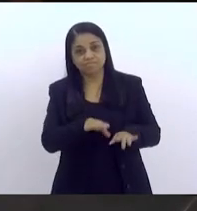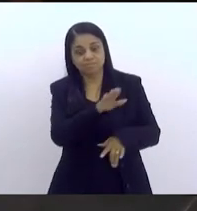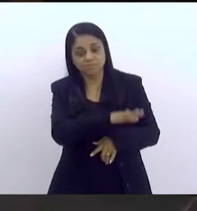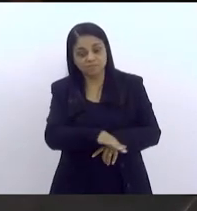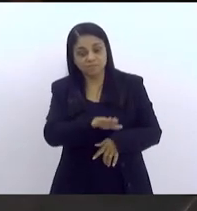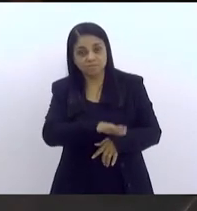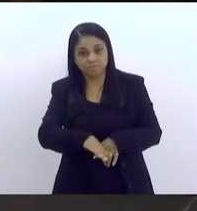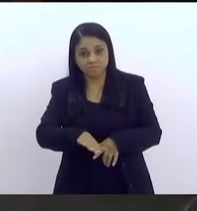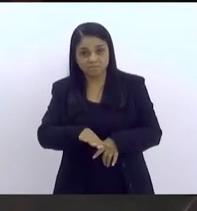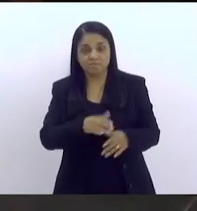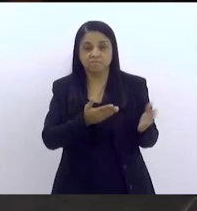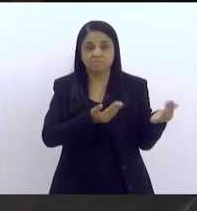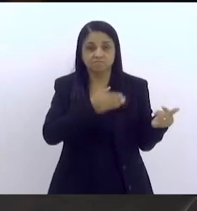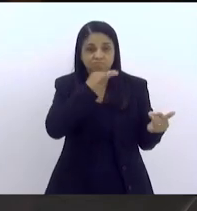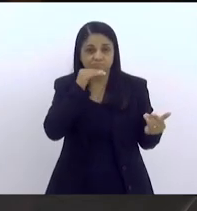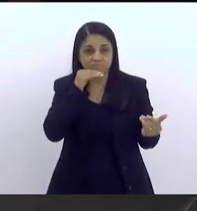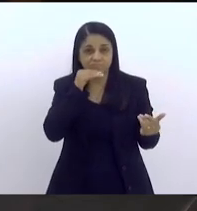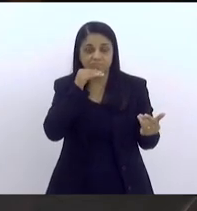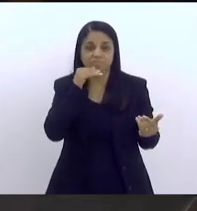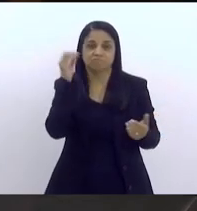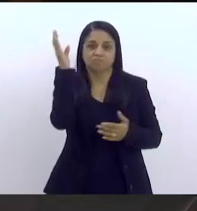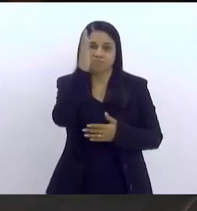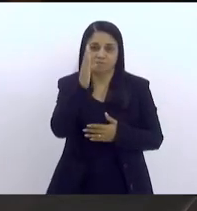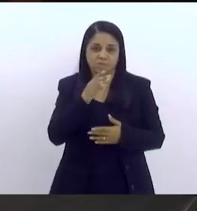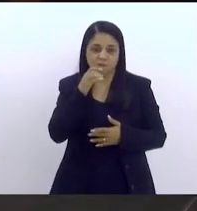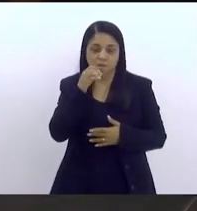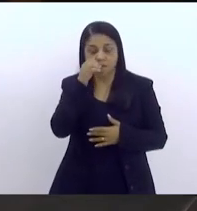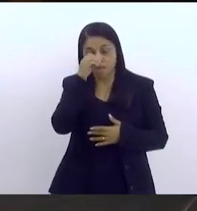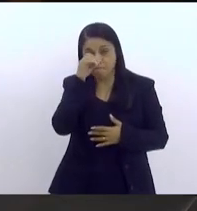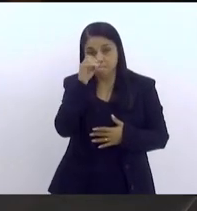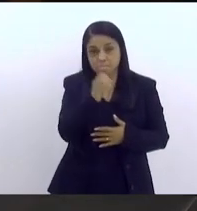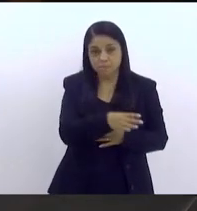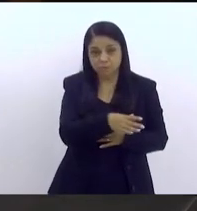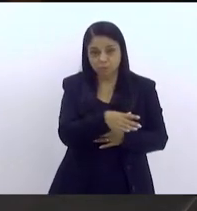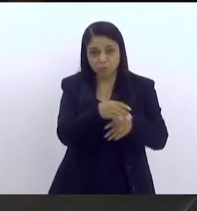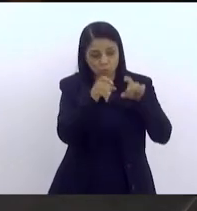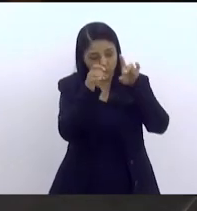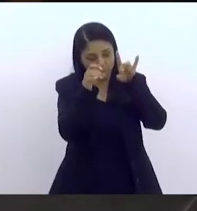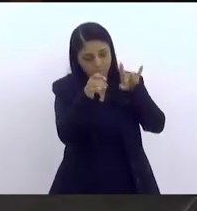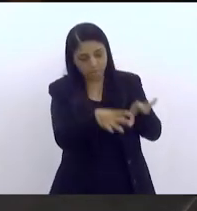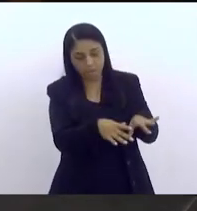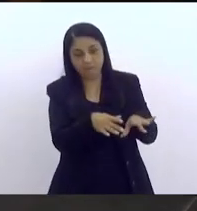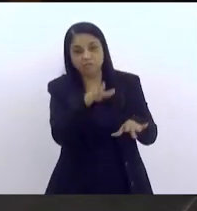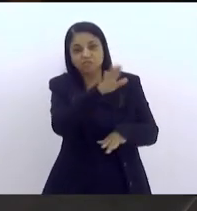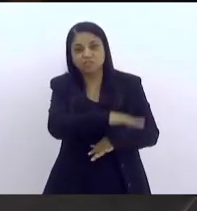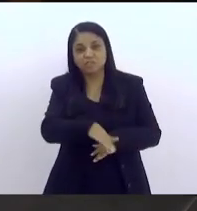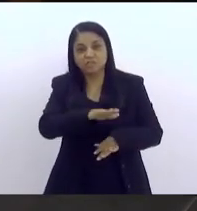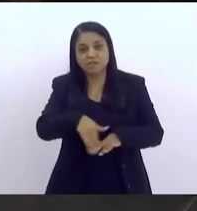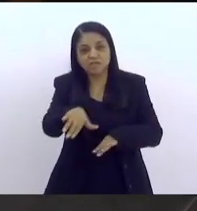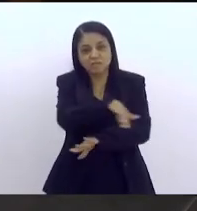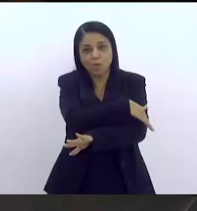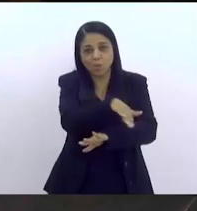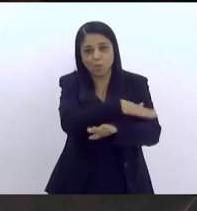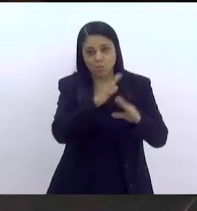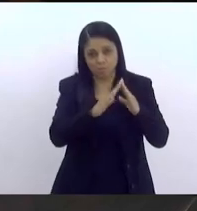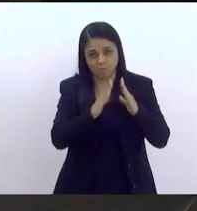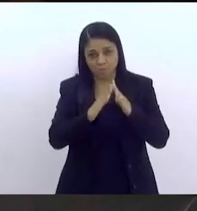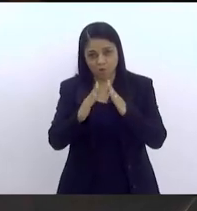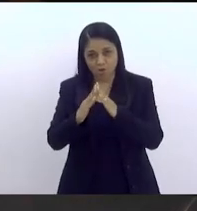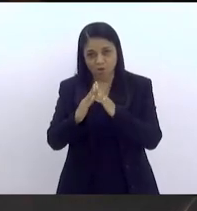Brasil de abandono da chamada as crianças de rua um código de menores desde